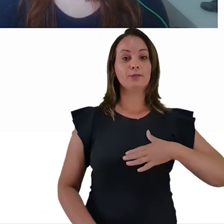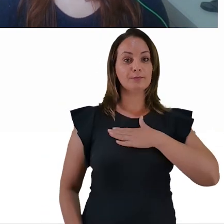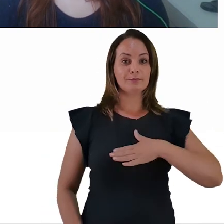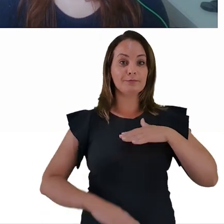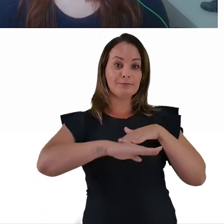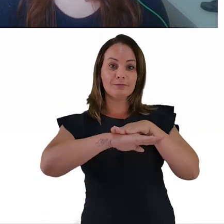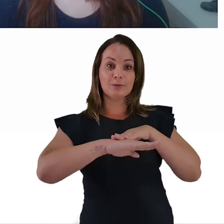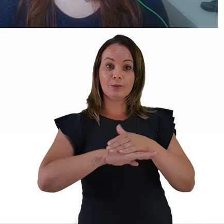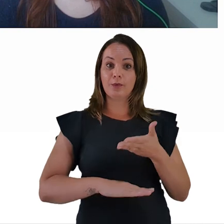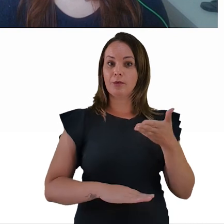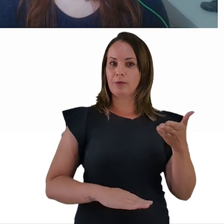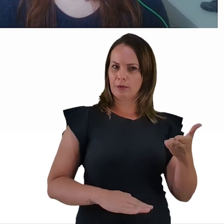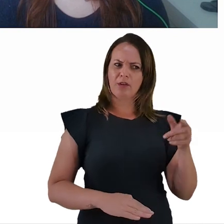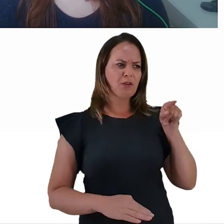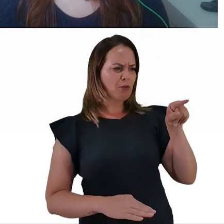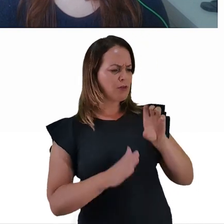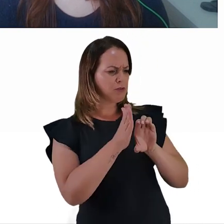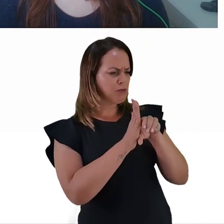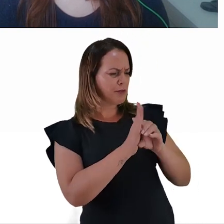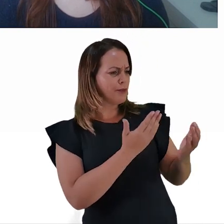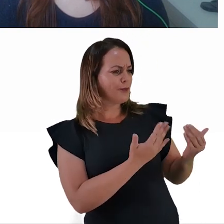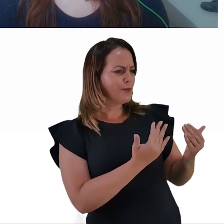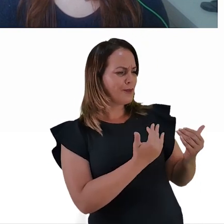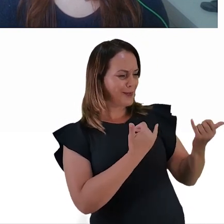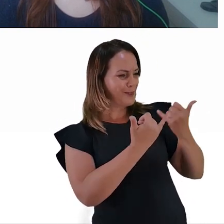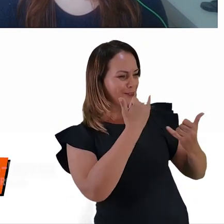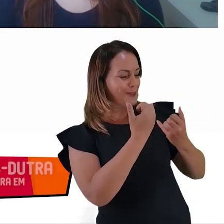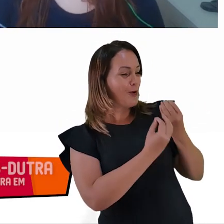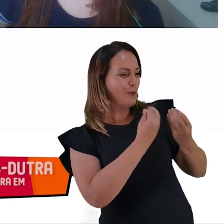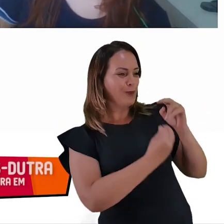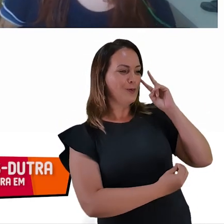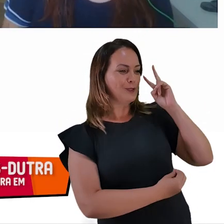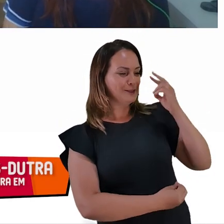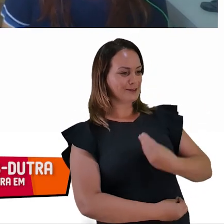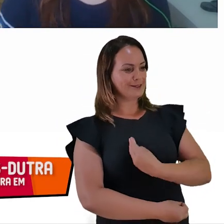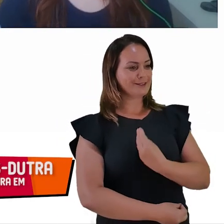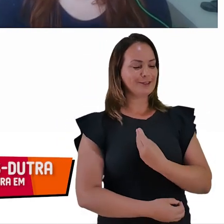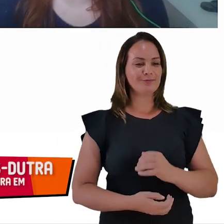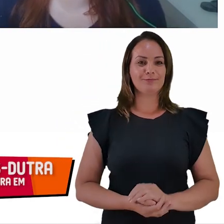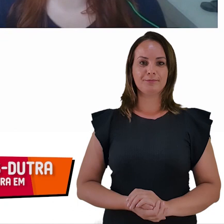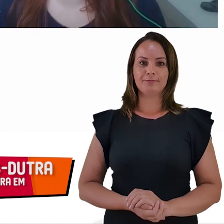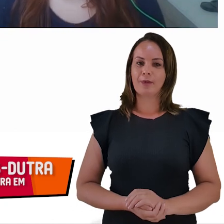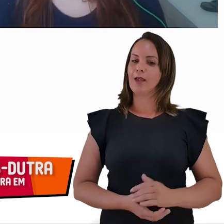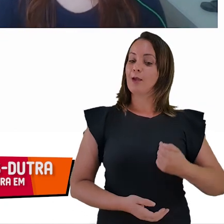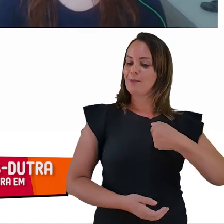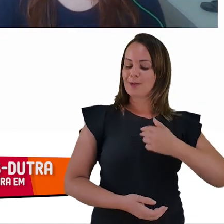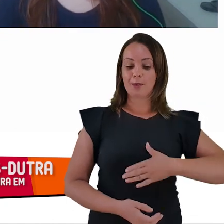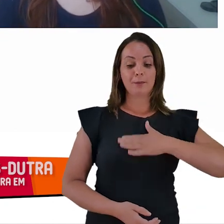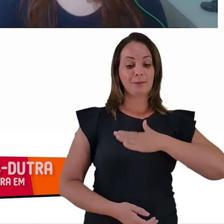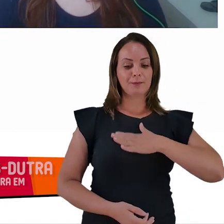E você é uma cientista tão jovem. Conta um pouquinho da sua história. Bom, para mim é um prazer estar aqui com